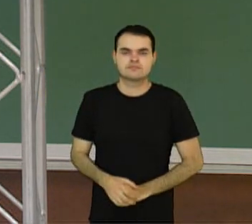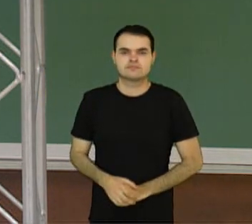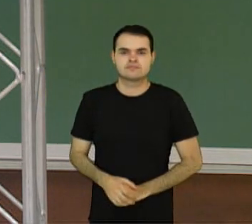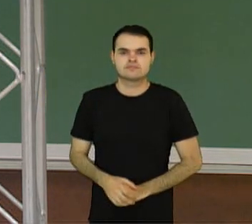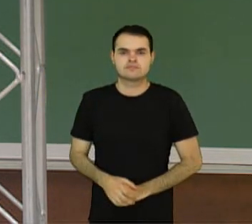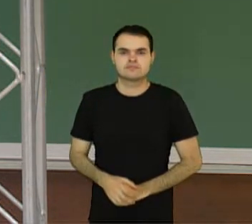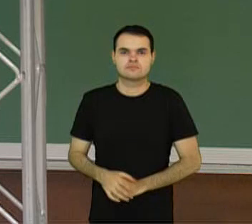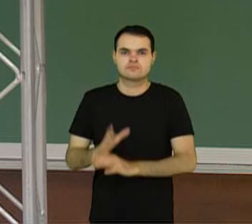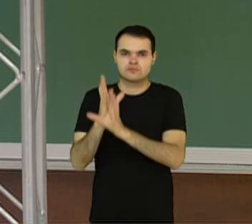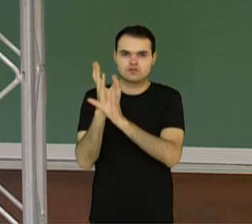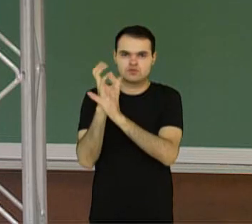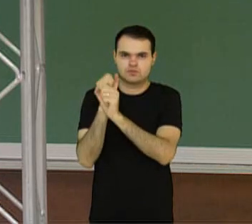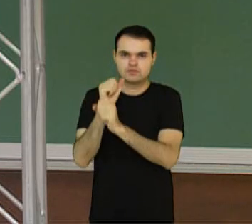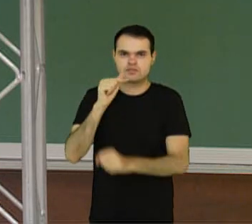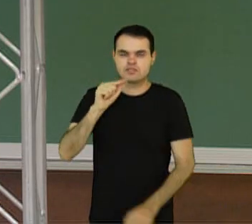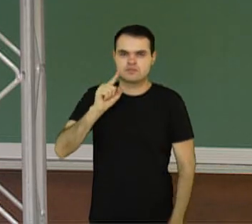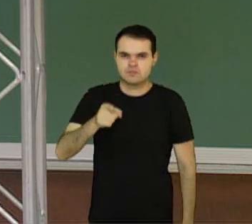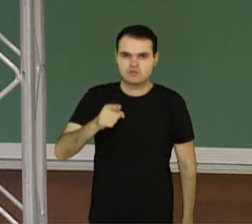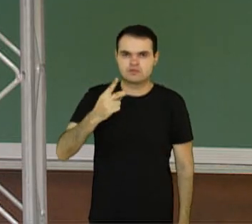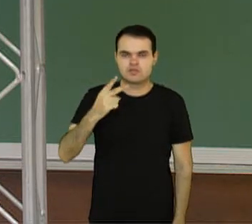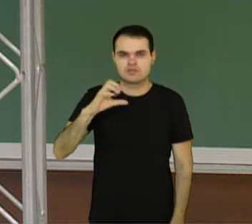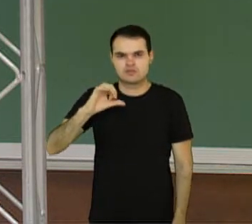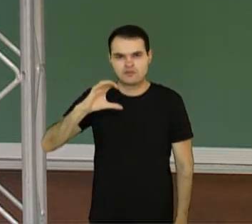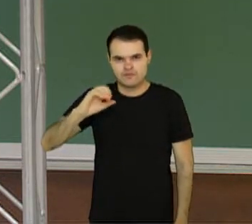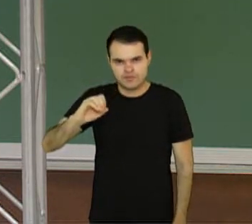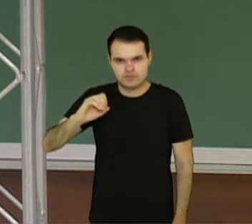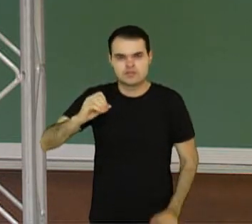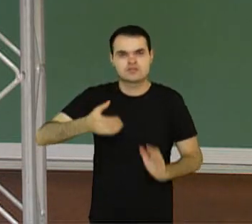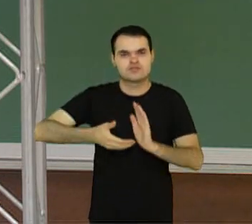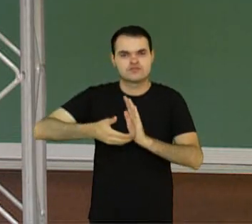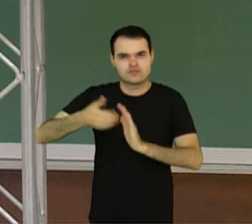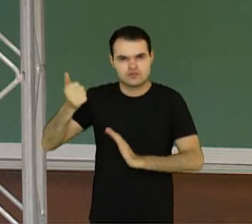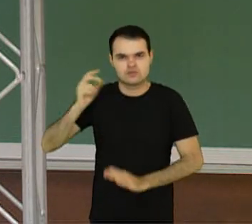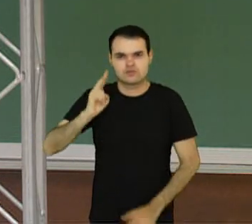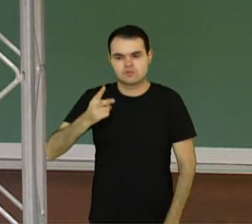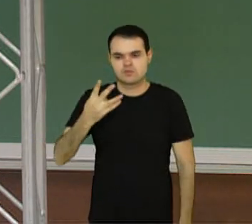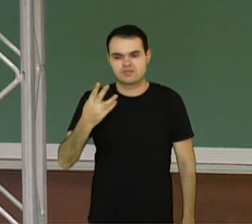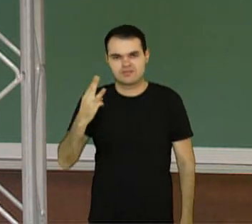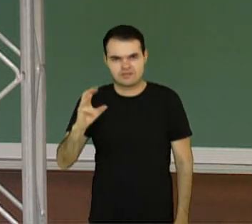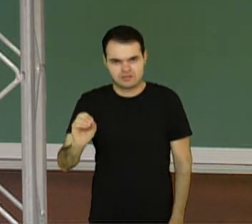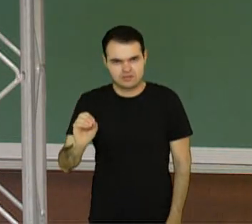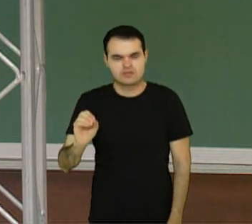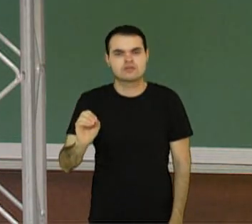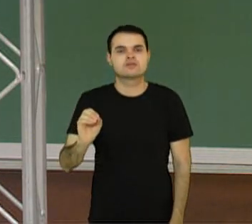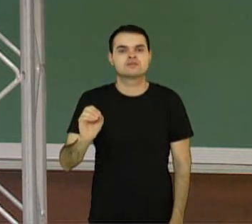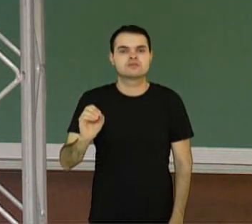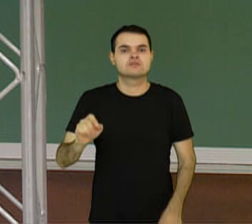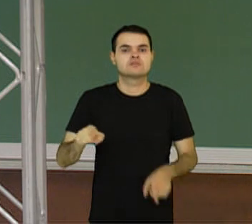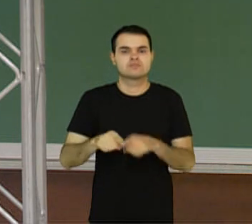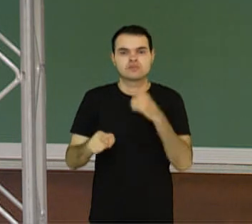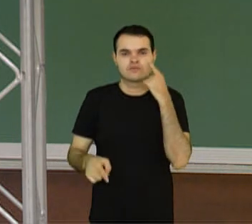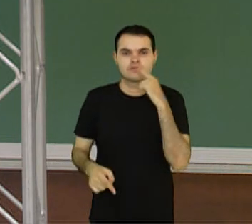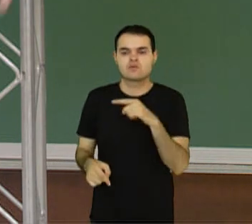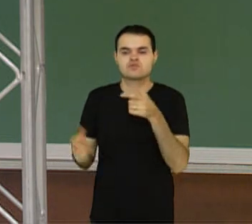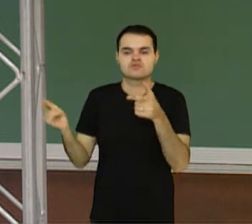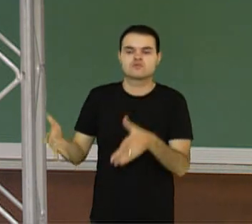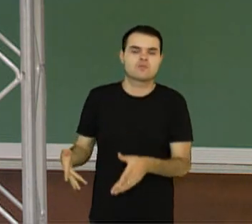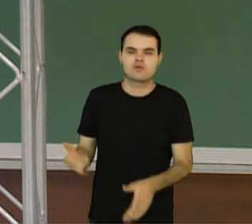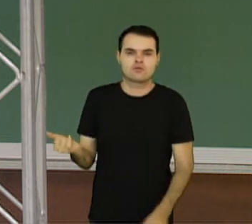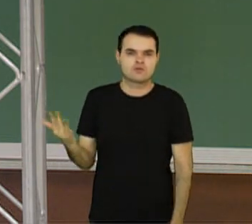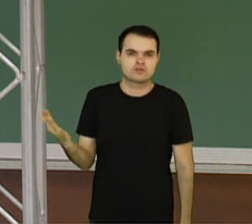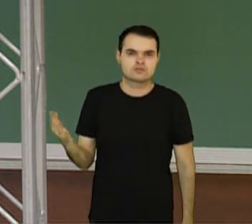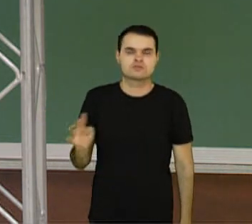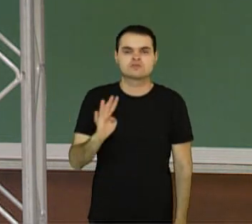Pegou o total de 7.290, tirou os 2.430 e viu quanto sobrou,